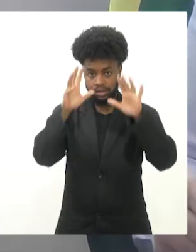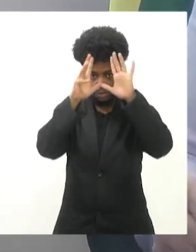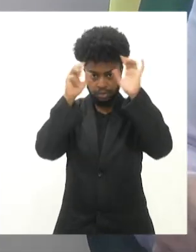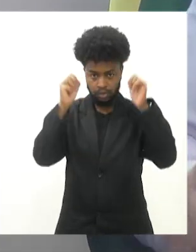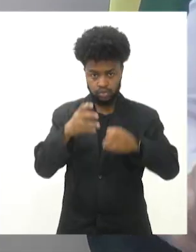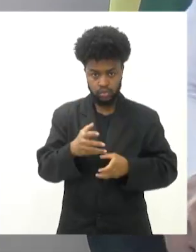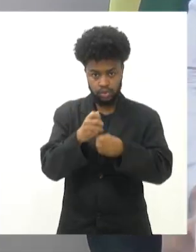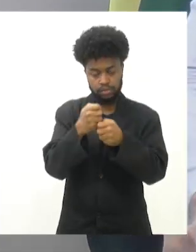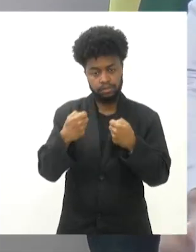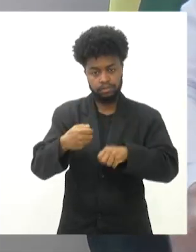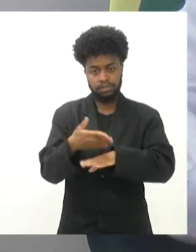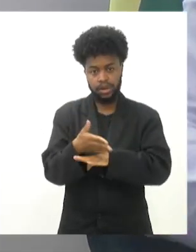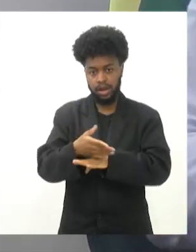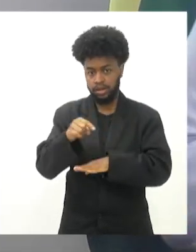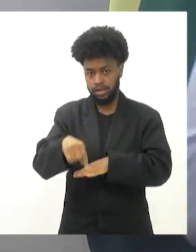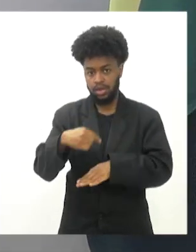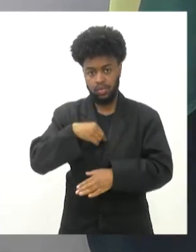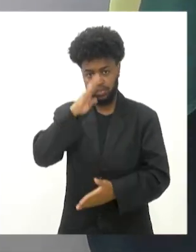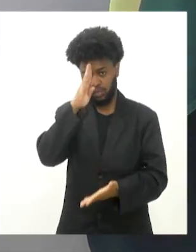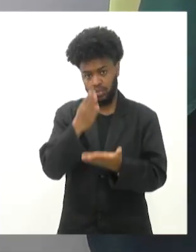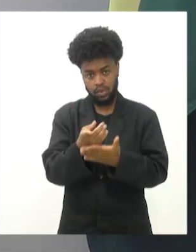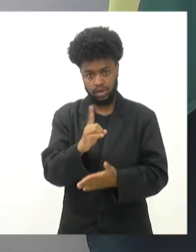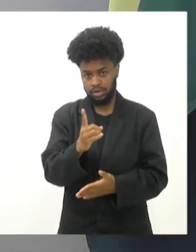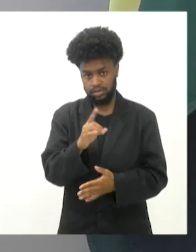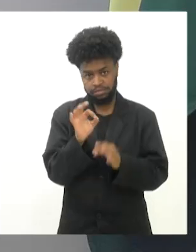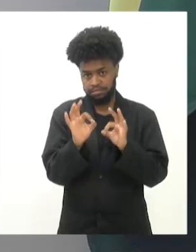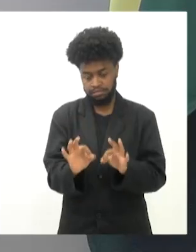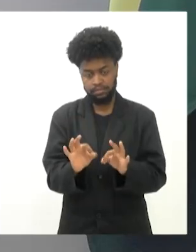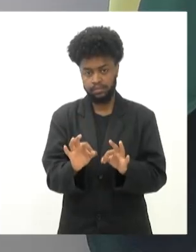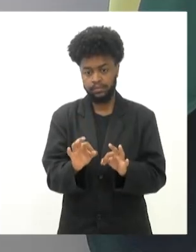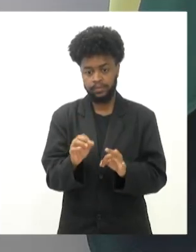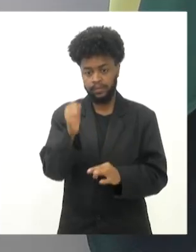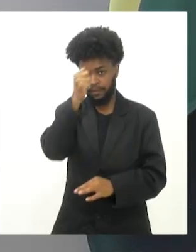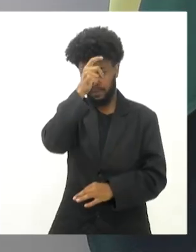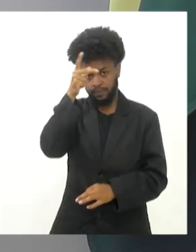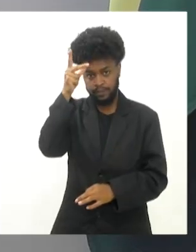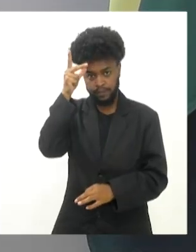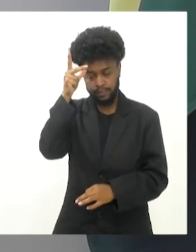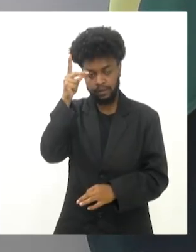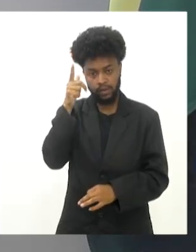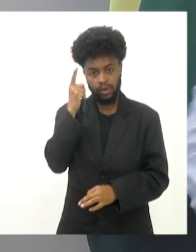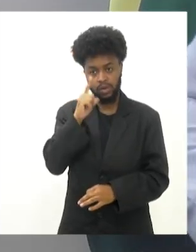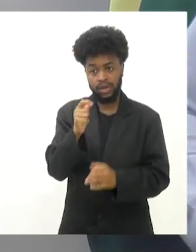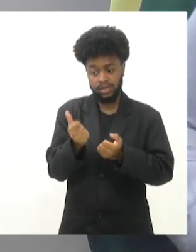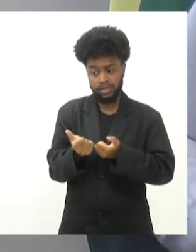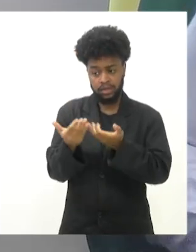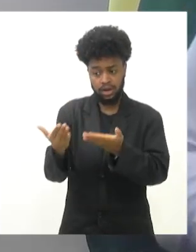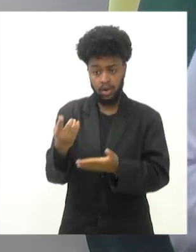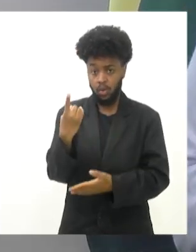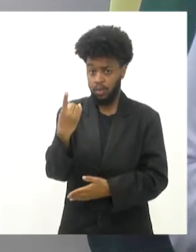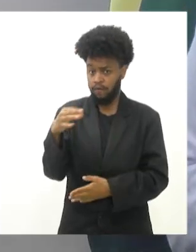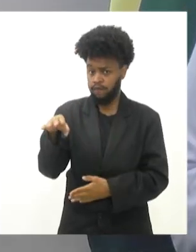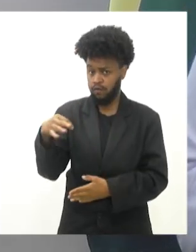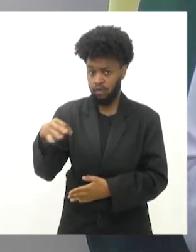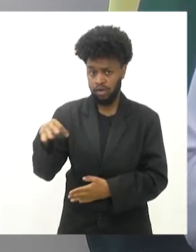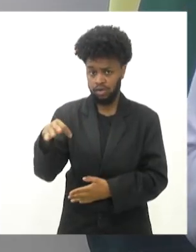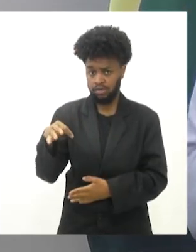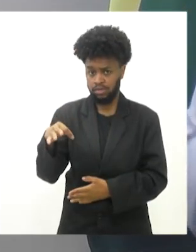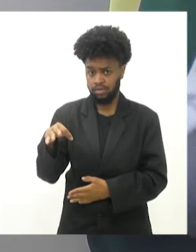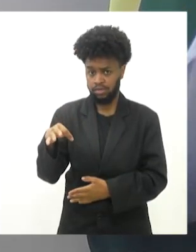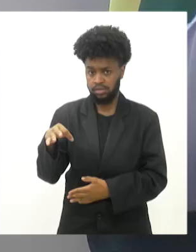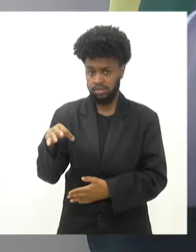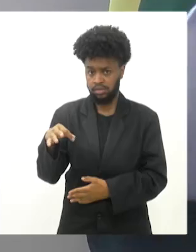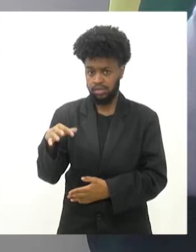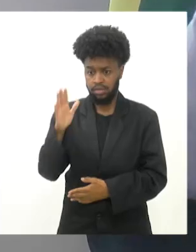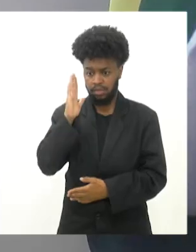aqui. Eu não acredito, honestamente, que a Prefeitura tenha entregue uma folha como prestação